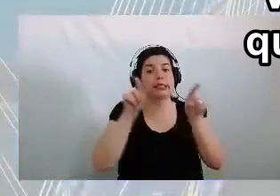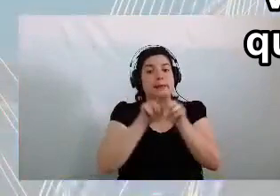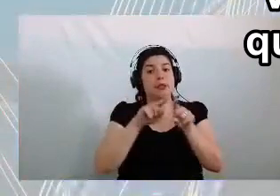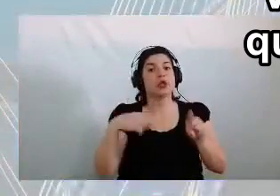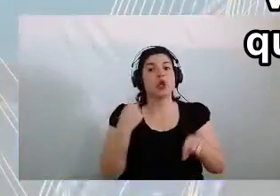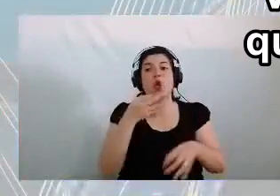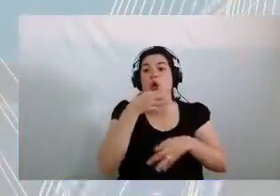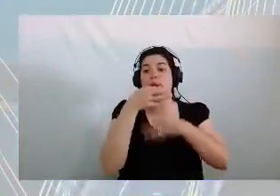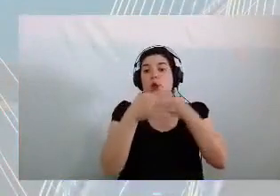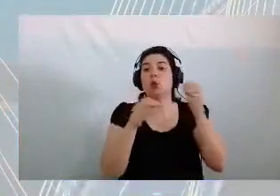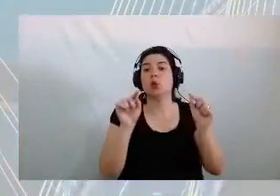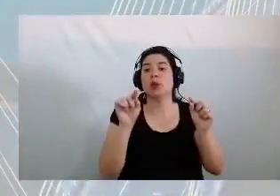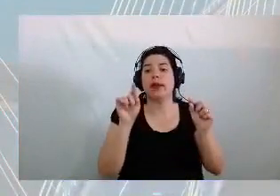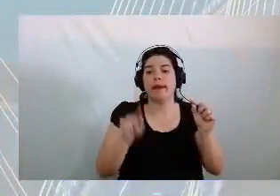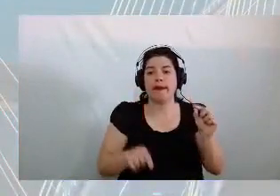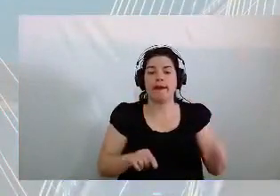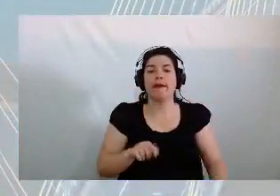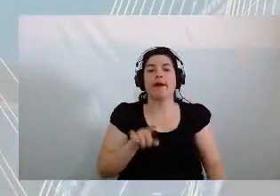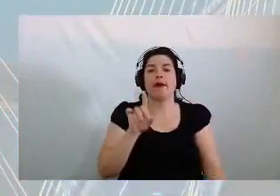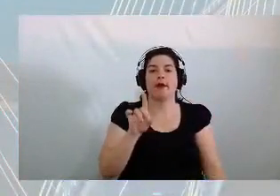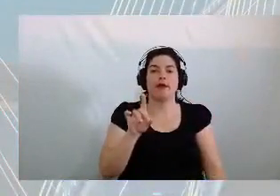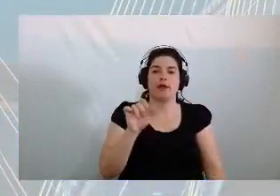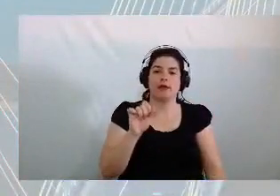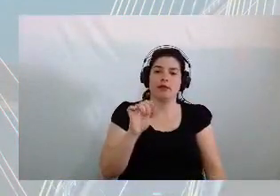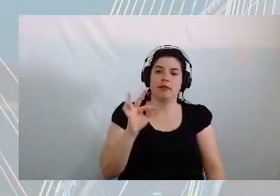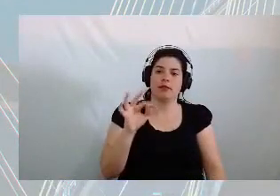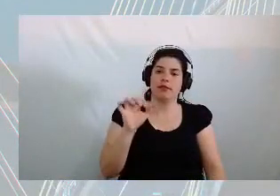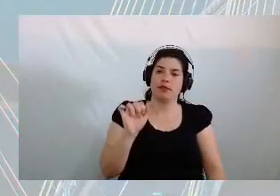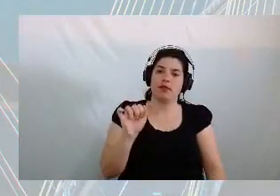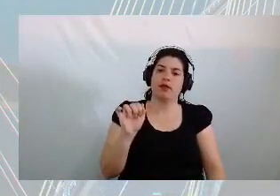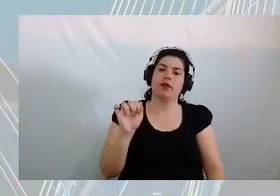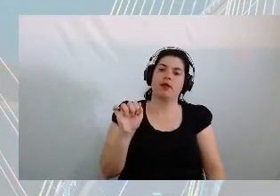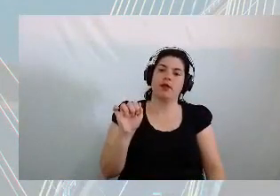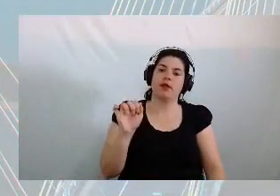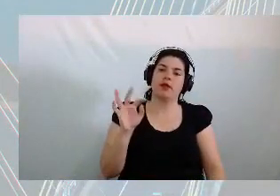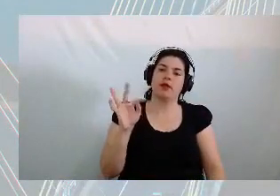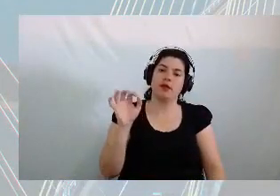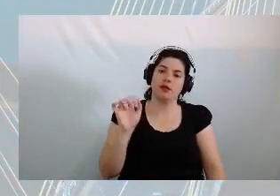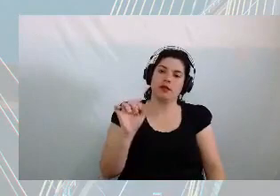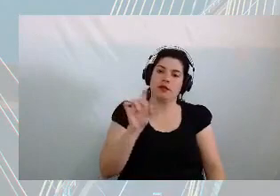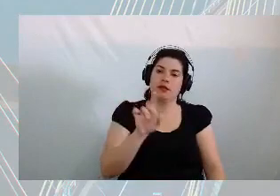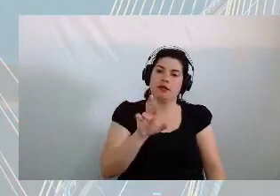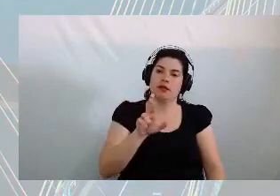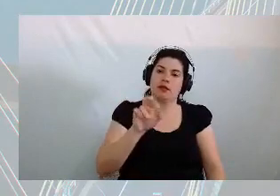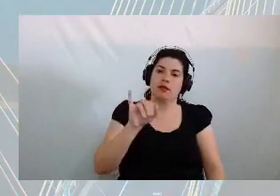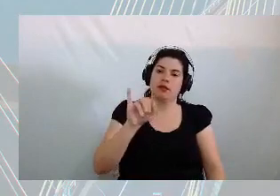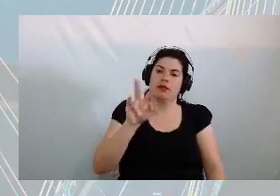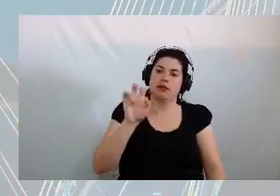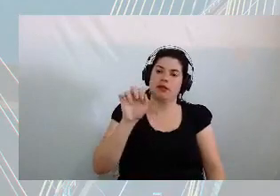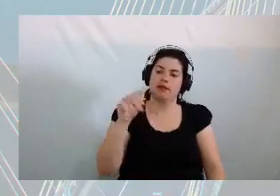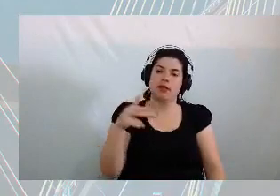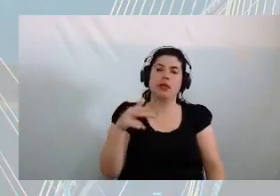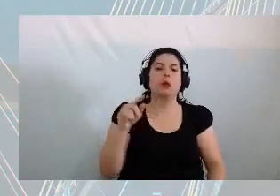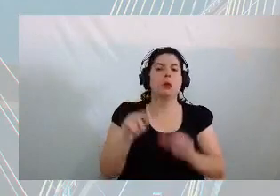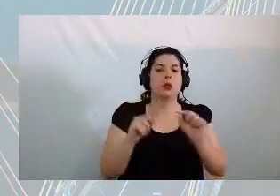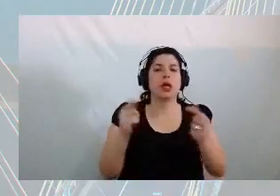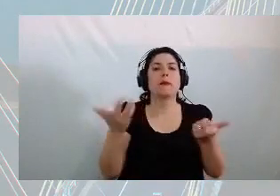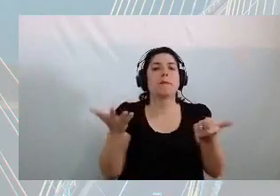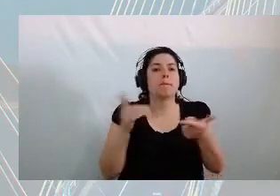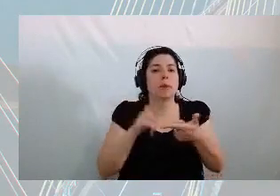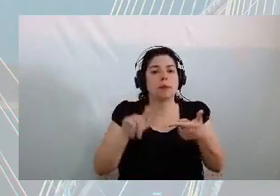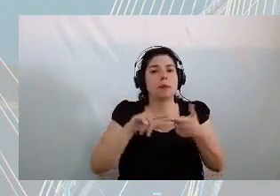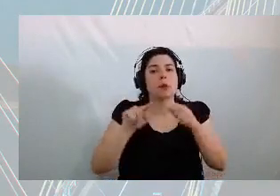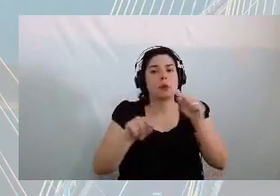seria uma jornada data-driven, o problema que a gente quer pautar aqui hoje, a diversidade de maturidade do mercado